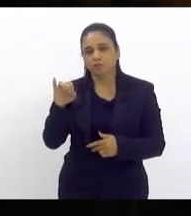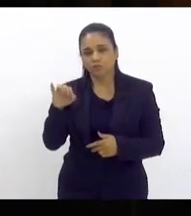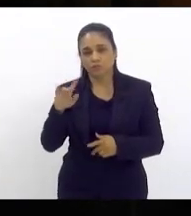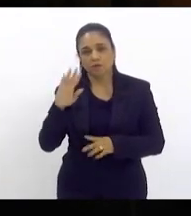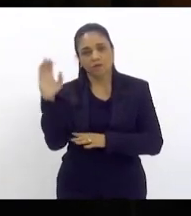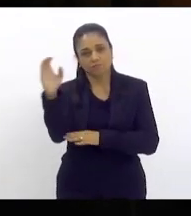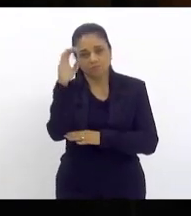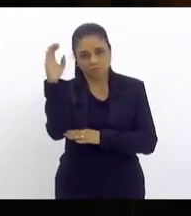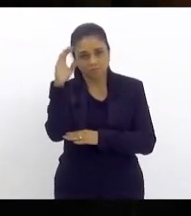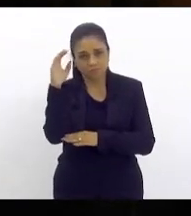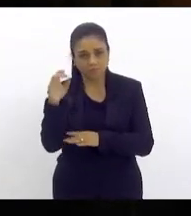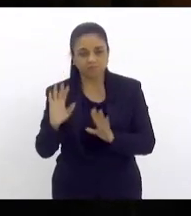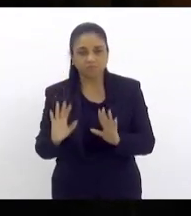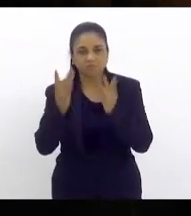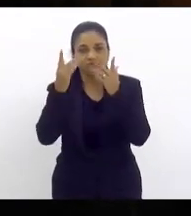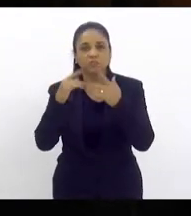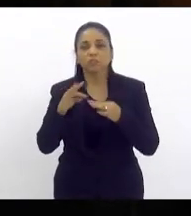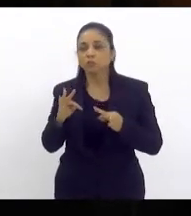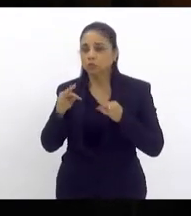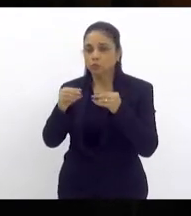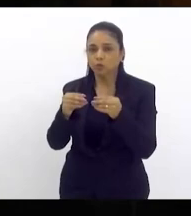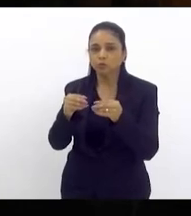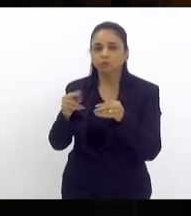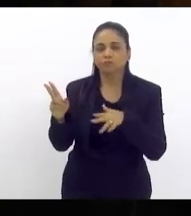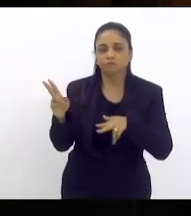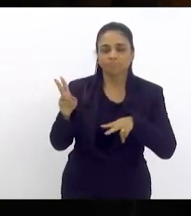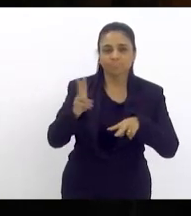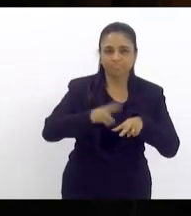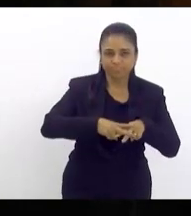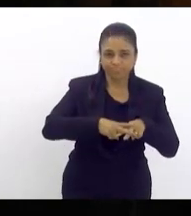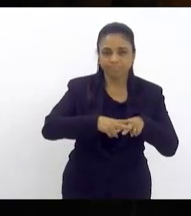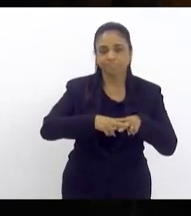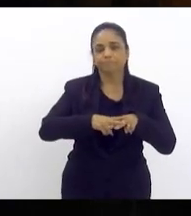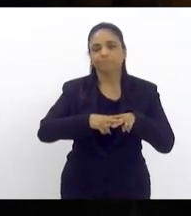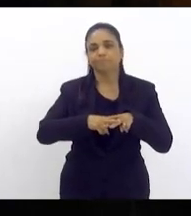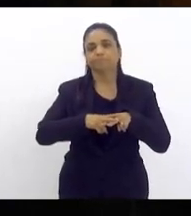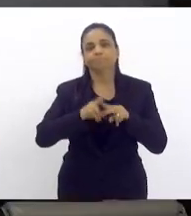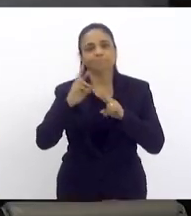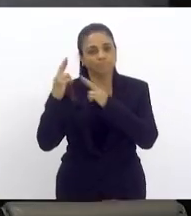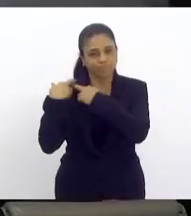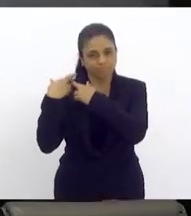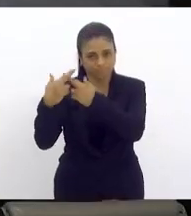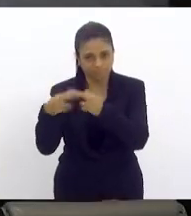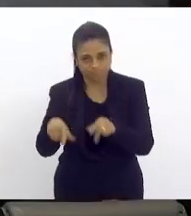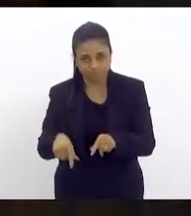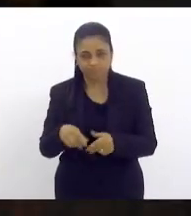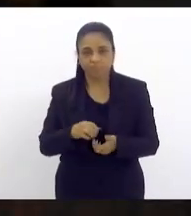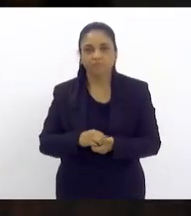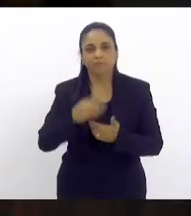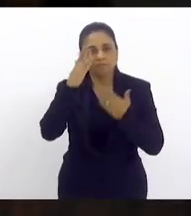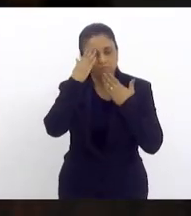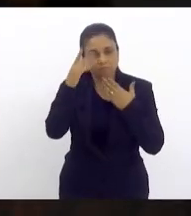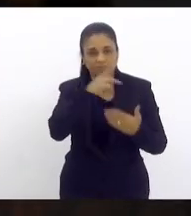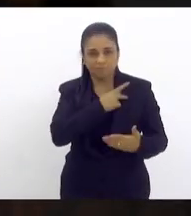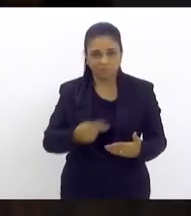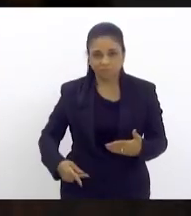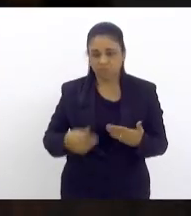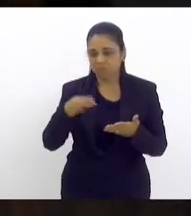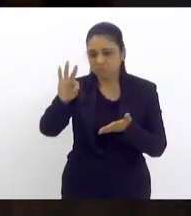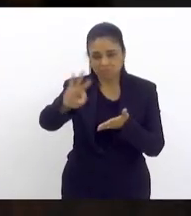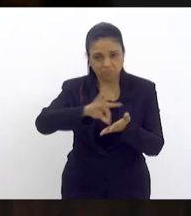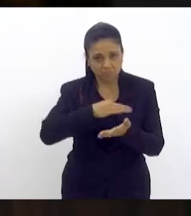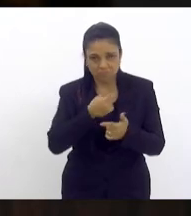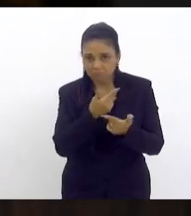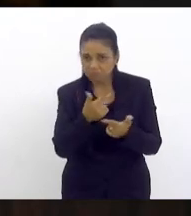que todos os criminosas sejam responsabilizados muito obrigada senhora Presidente não havendo mais oradores